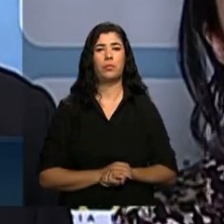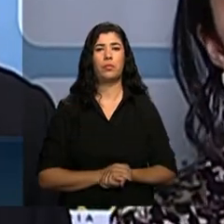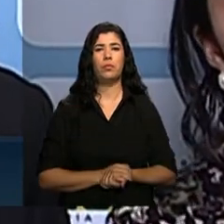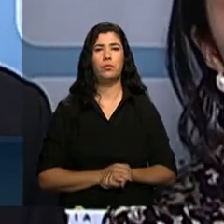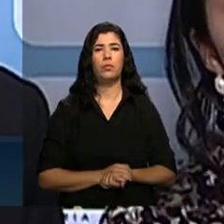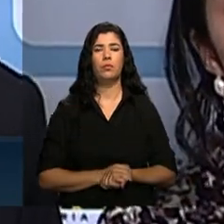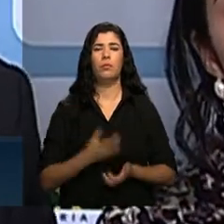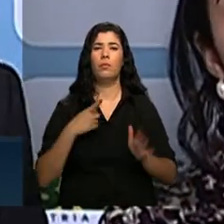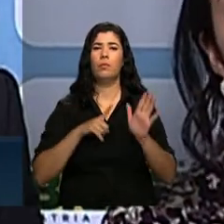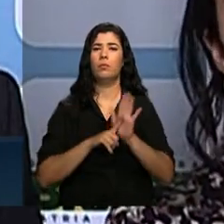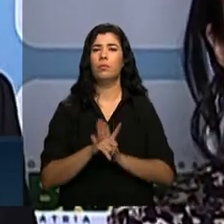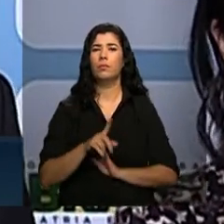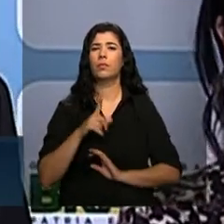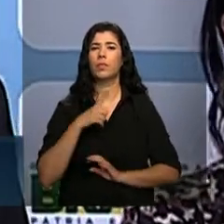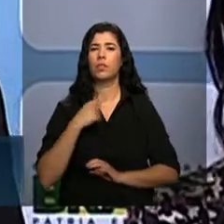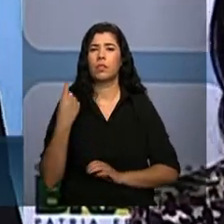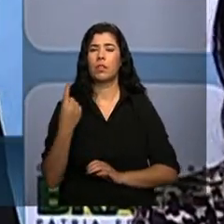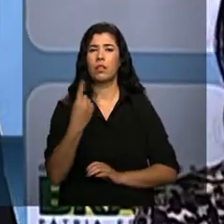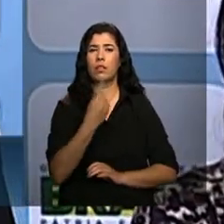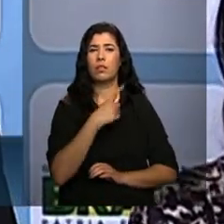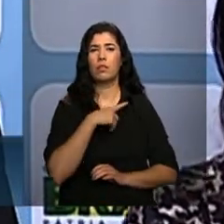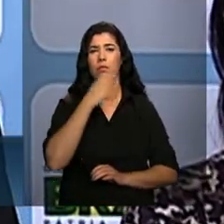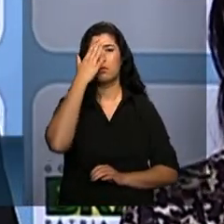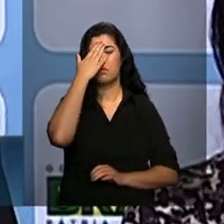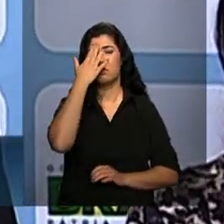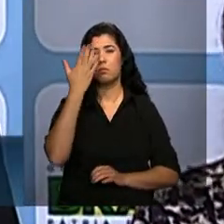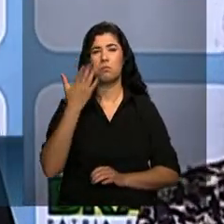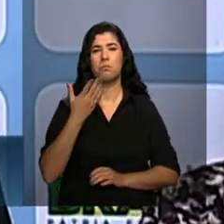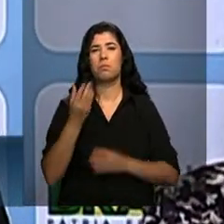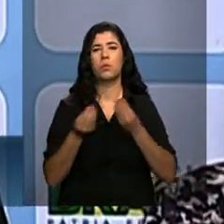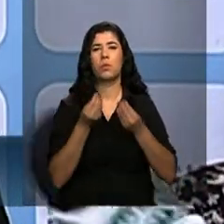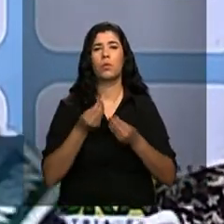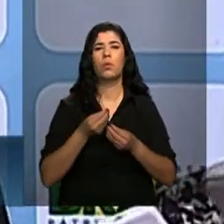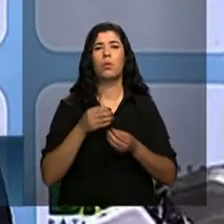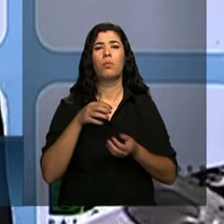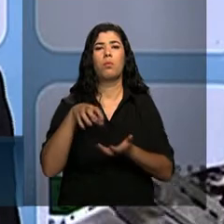sangue tem em cada gente? Claro. Não, claro que